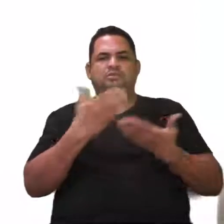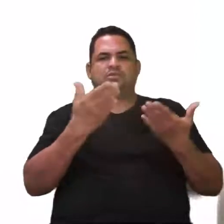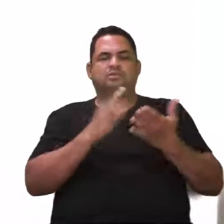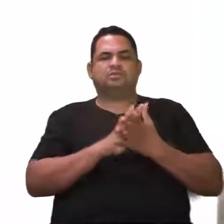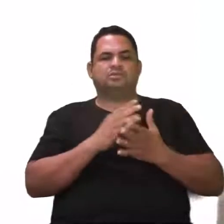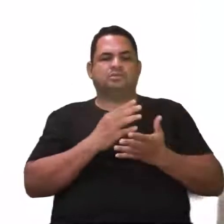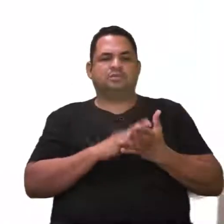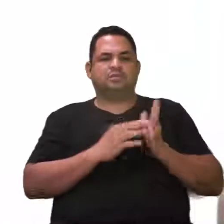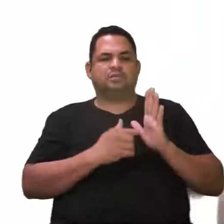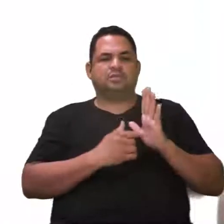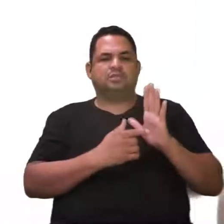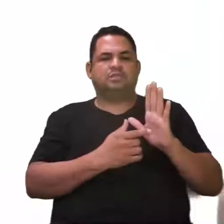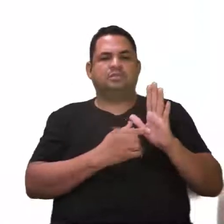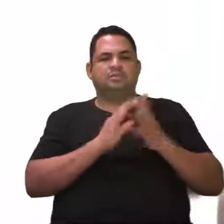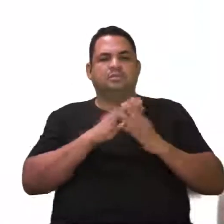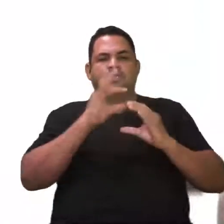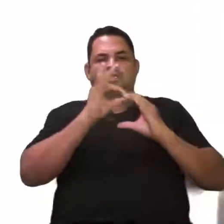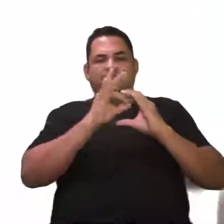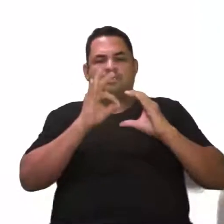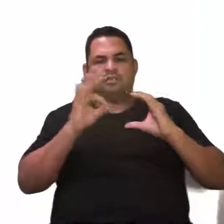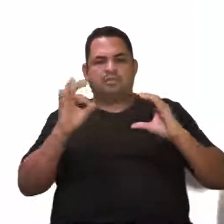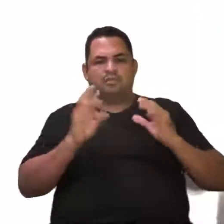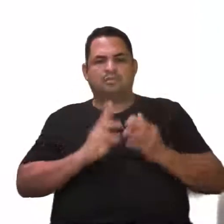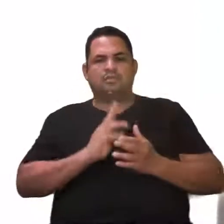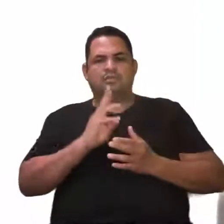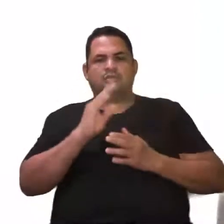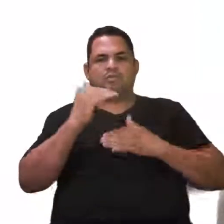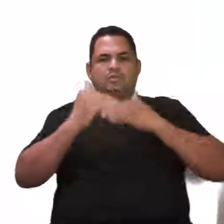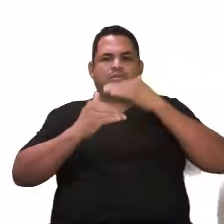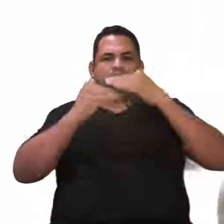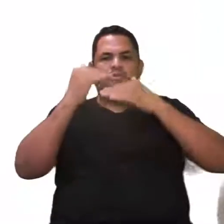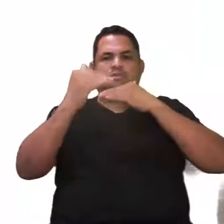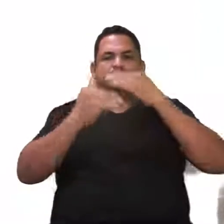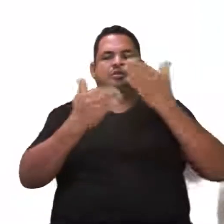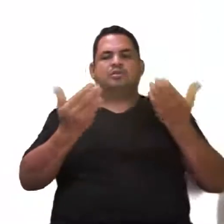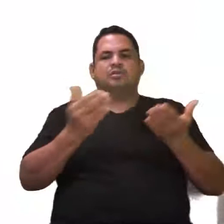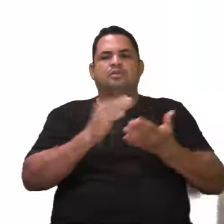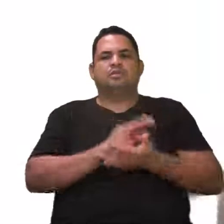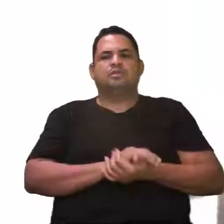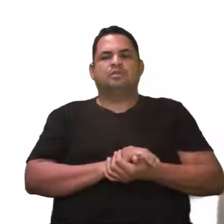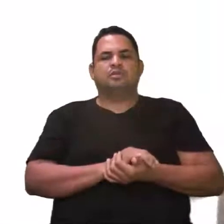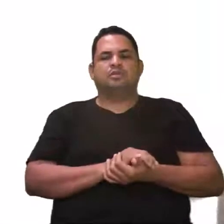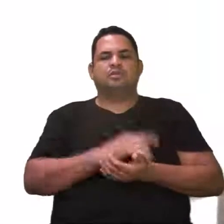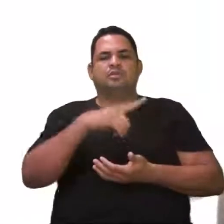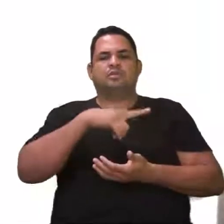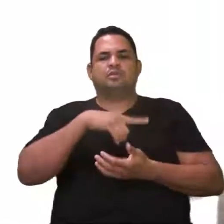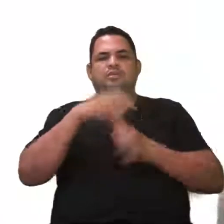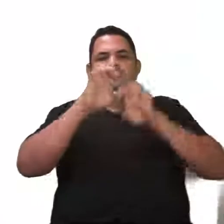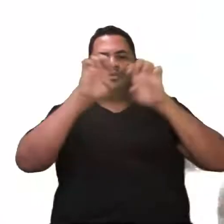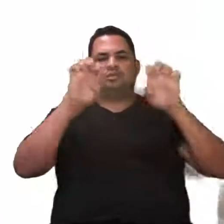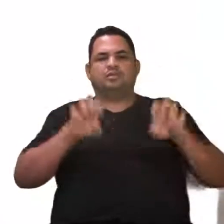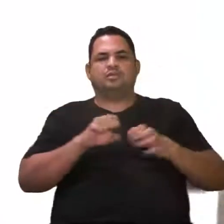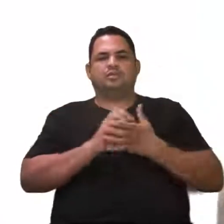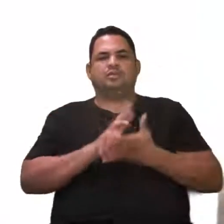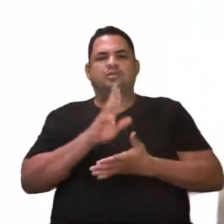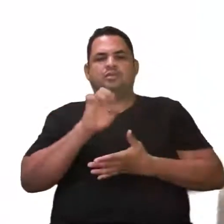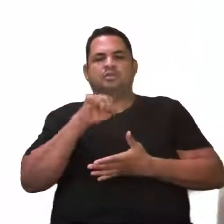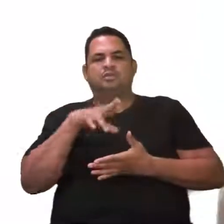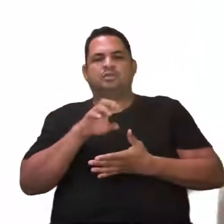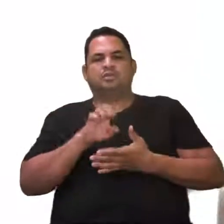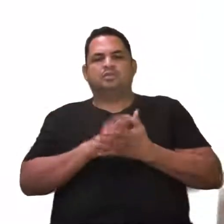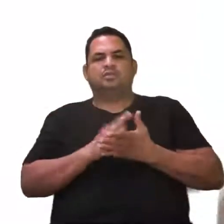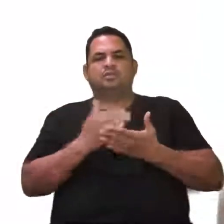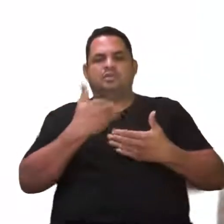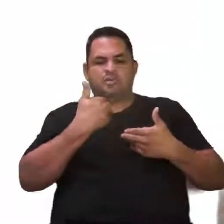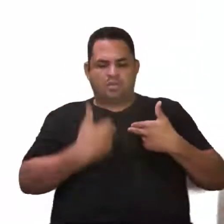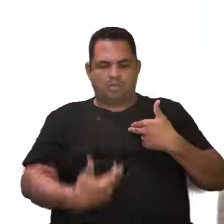eles aparecem embriologicamente, durante seu desenvolvimento embrionário, eles têm essas estruturas rudimentares. A gente, quando